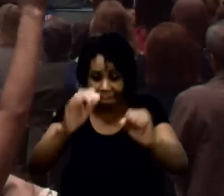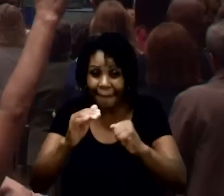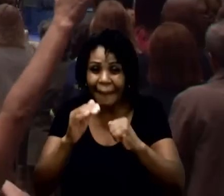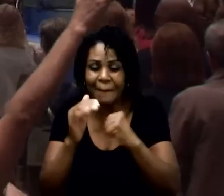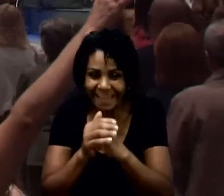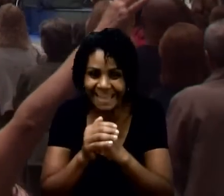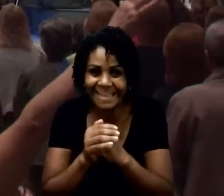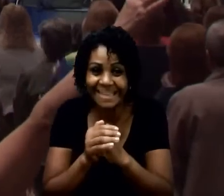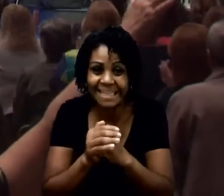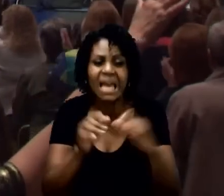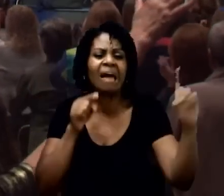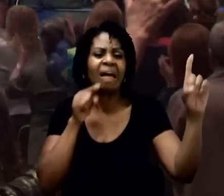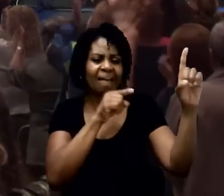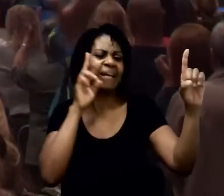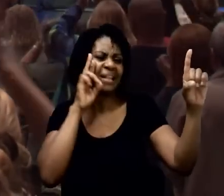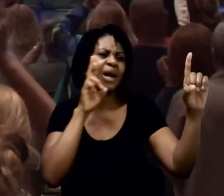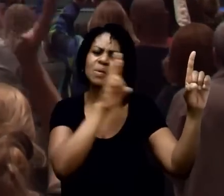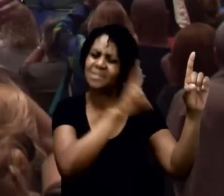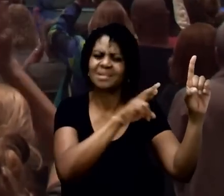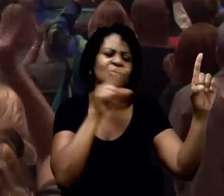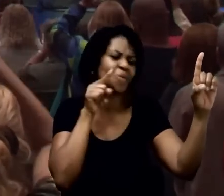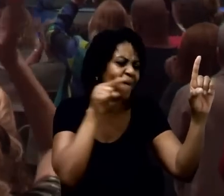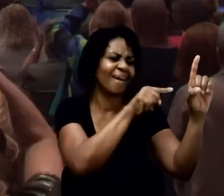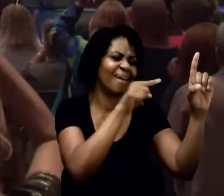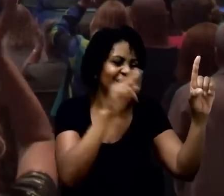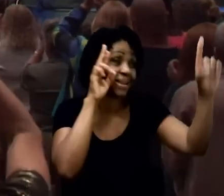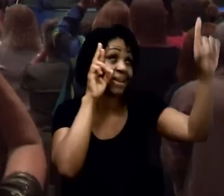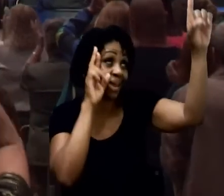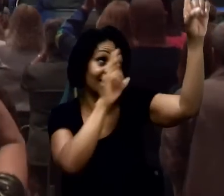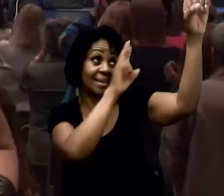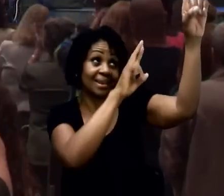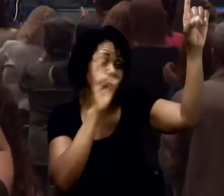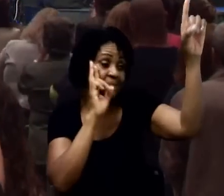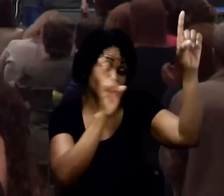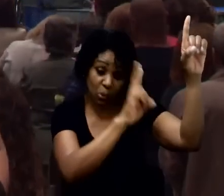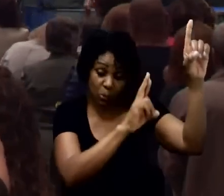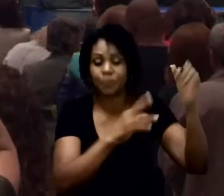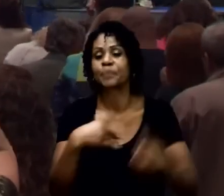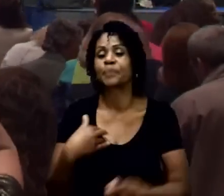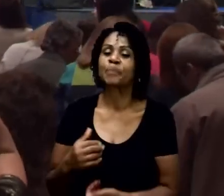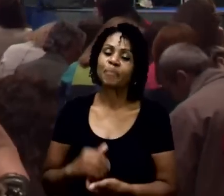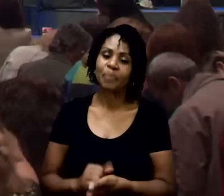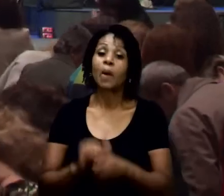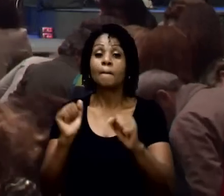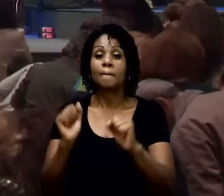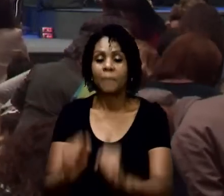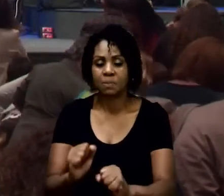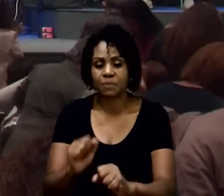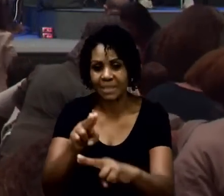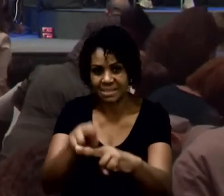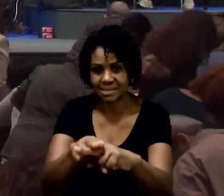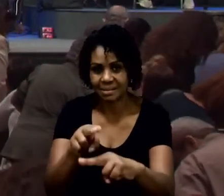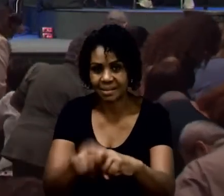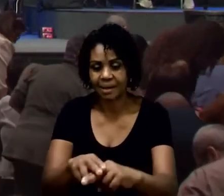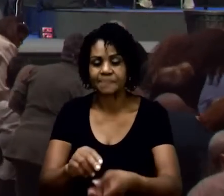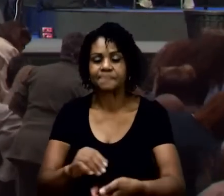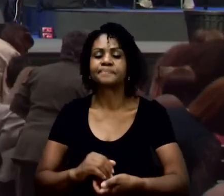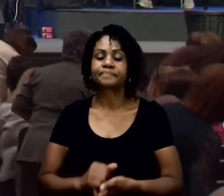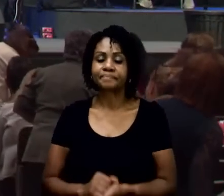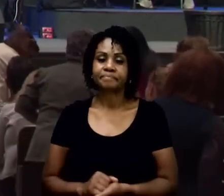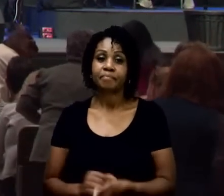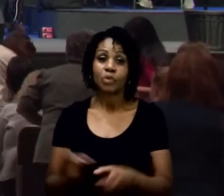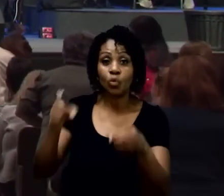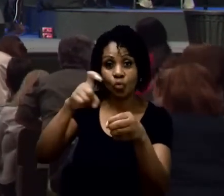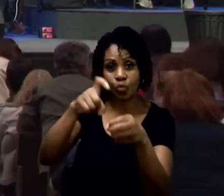Amém. Ele é o senhor. Ele é o senhor. Pode sentar mais um minutinho. E de